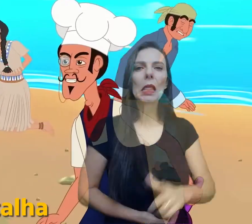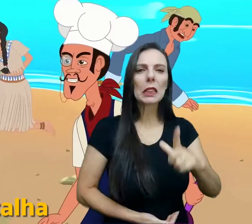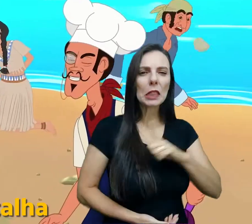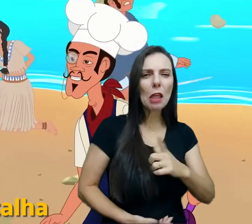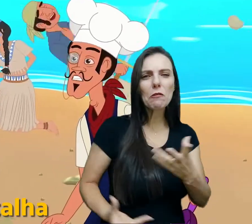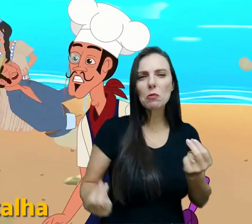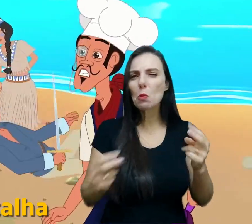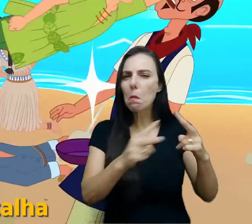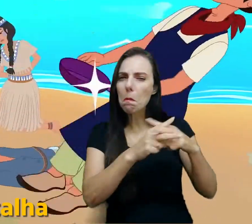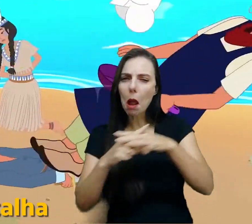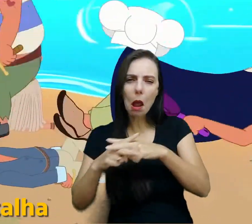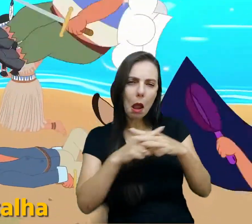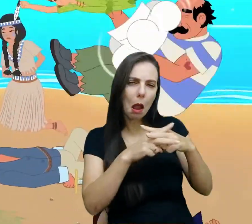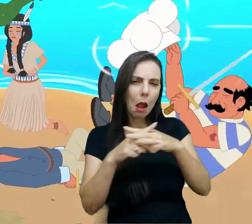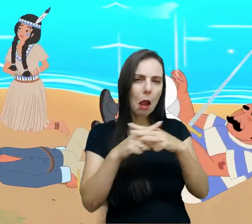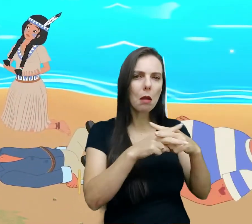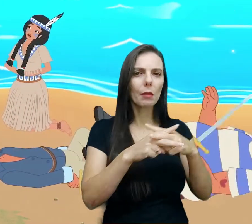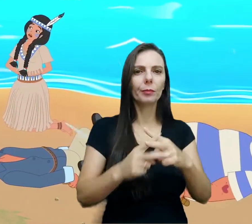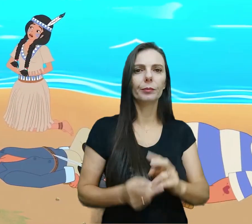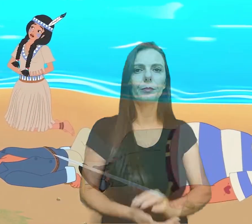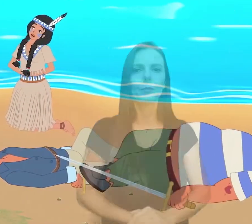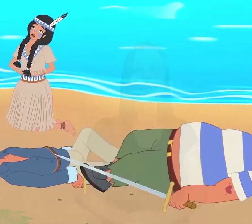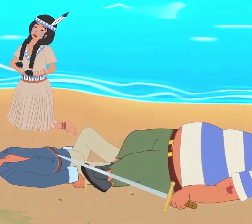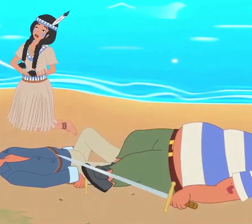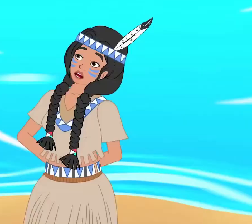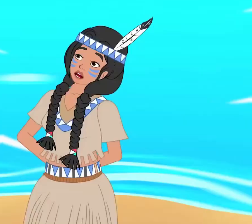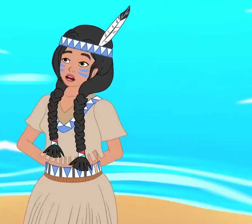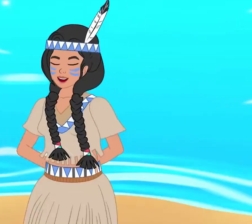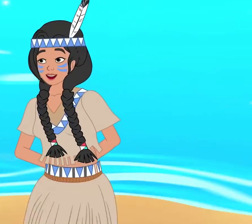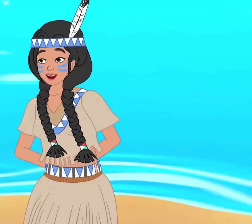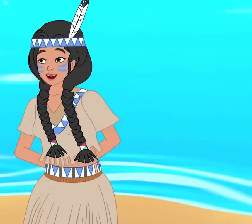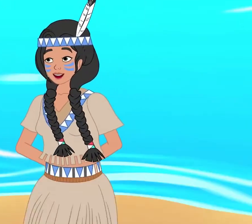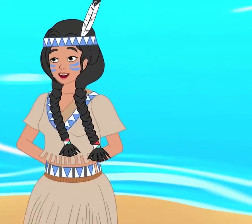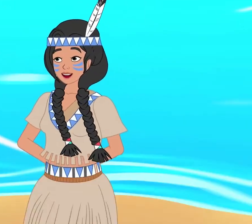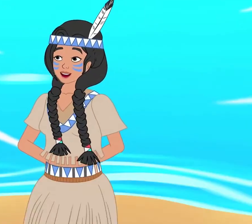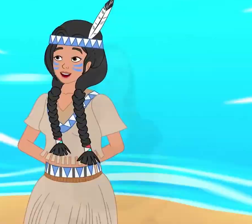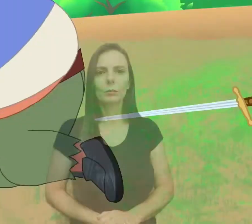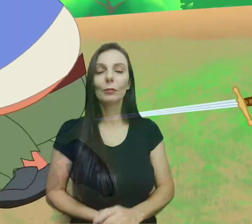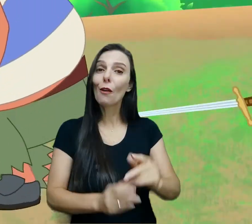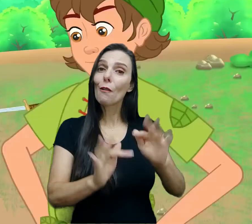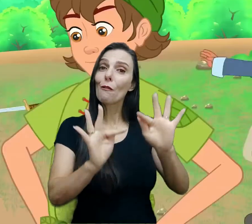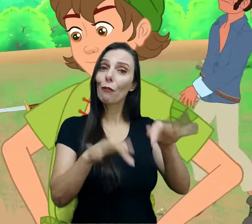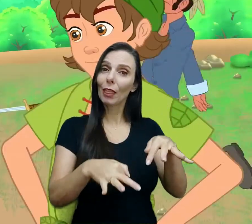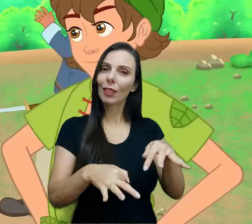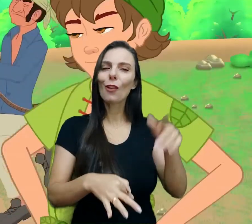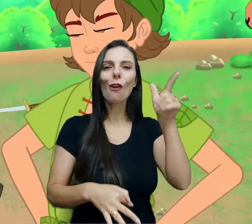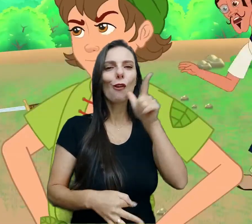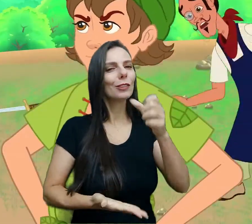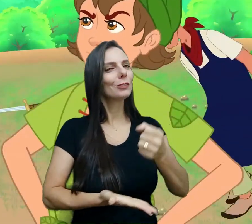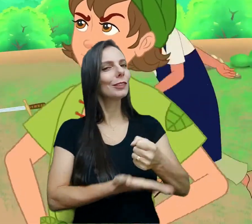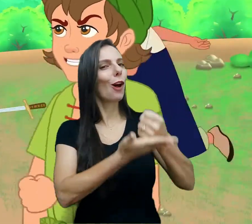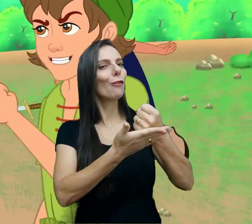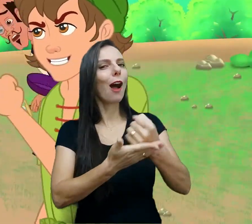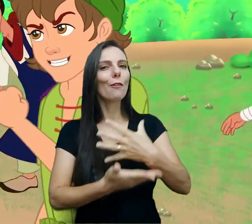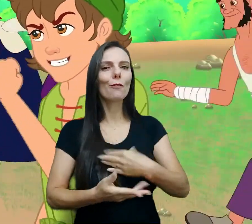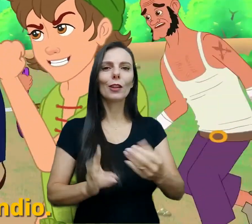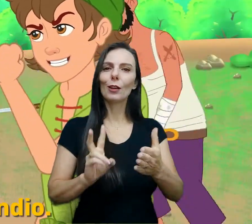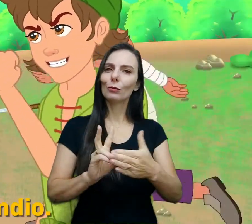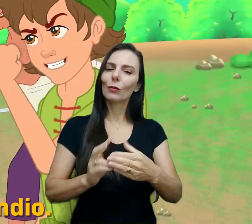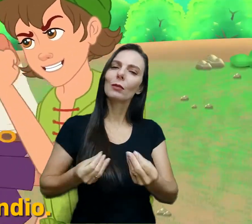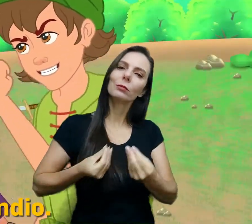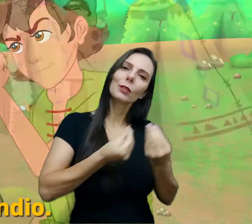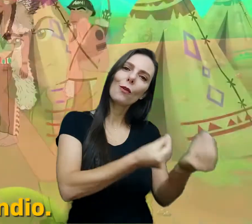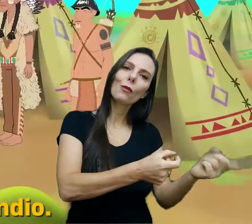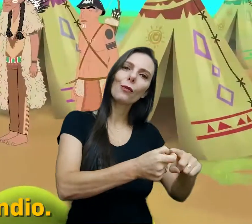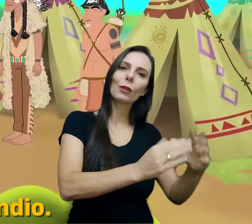E houve uma grande batalha entre eles e os piratas. E no final, eles salvaram a filha